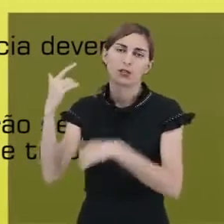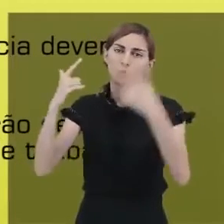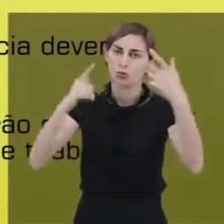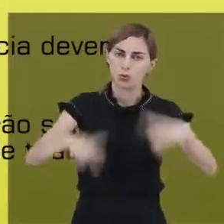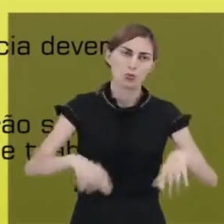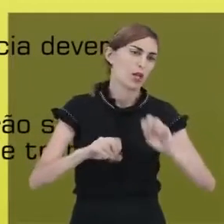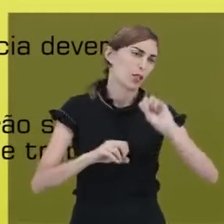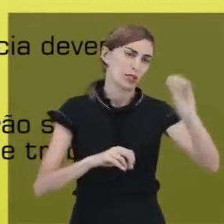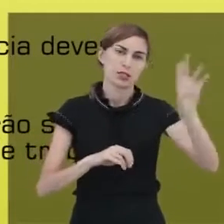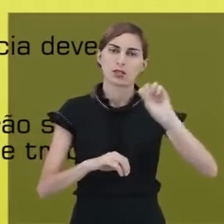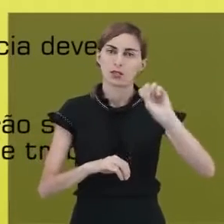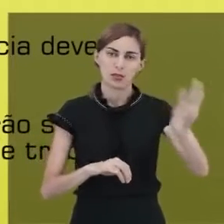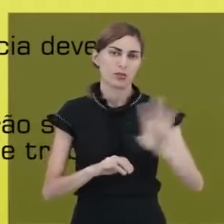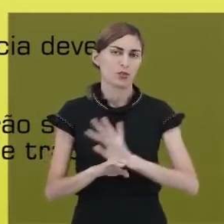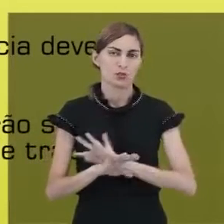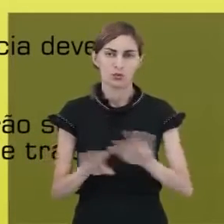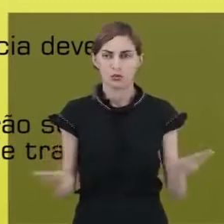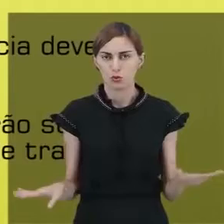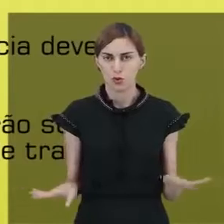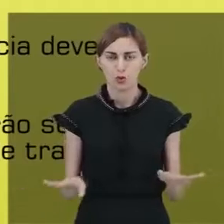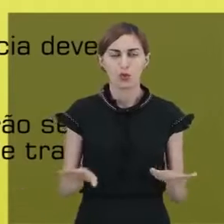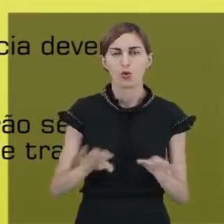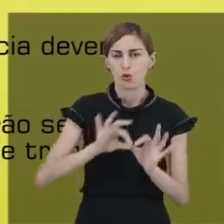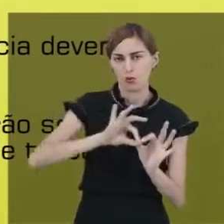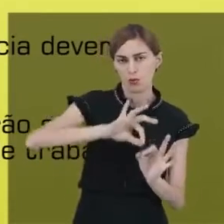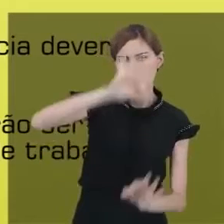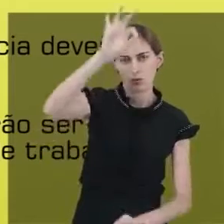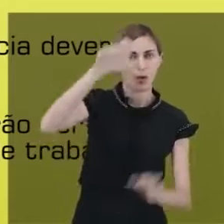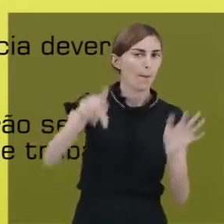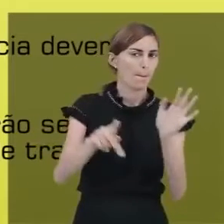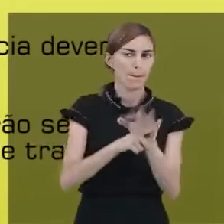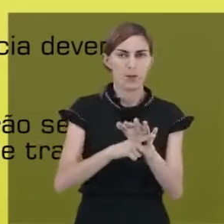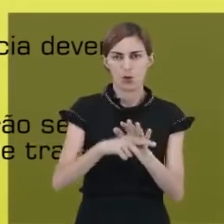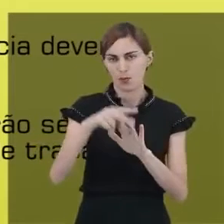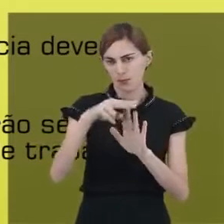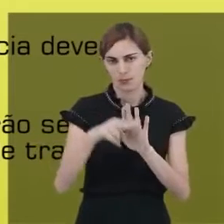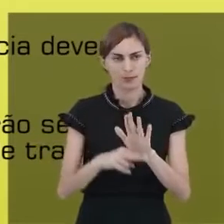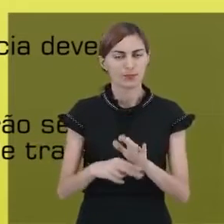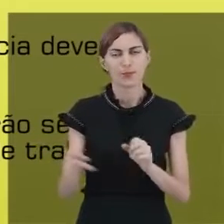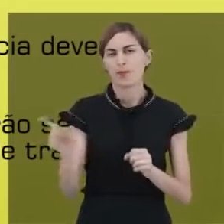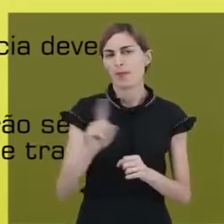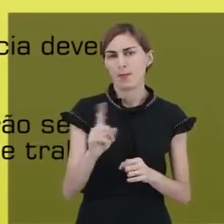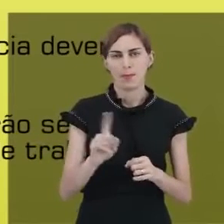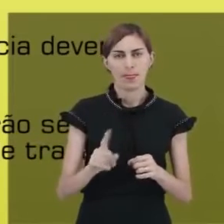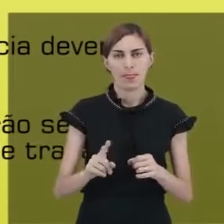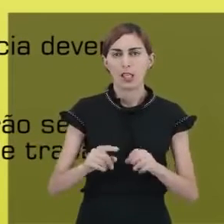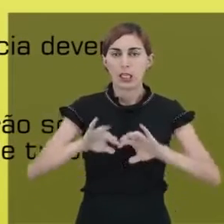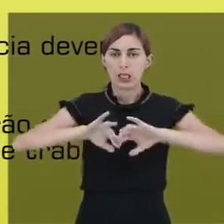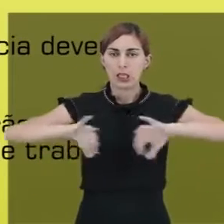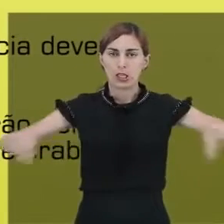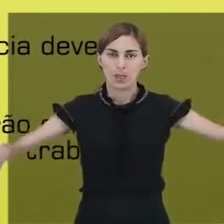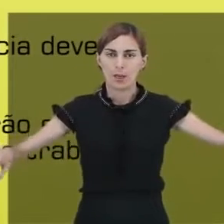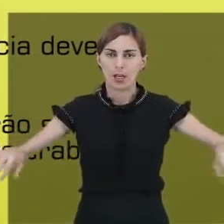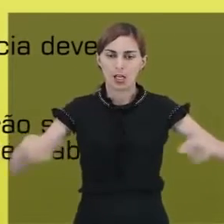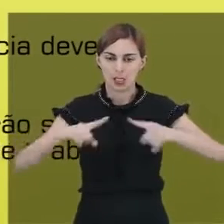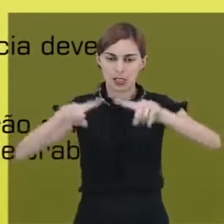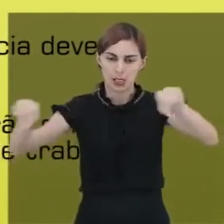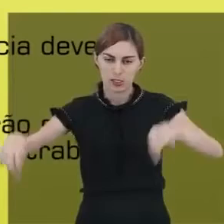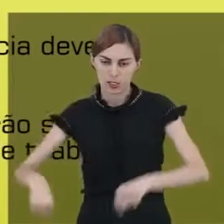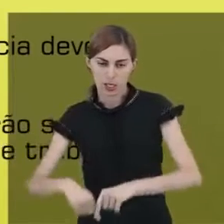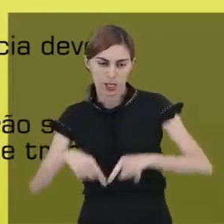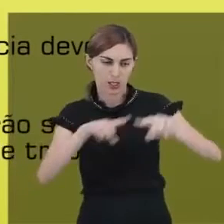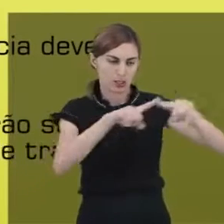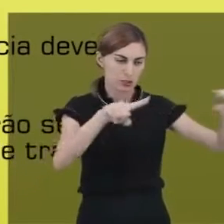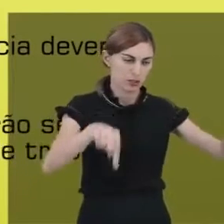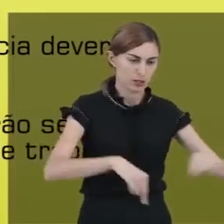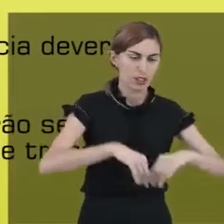Tá? As portas verticais não são permitidas, como eu disse a vocês, para dividir ambientes internos.